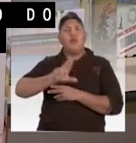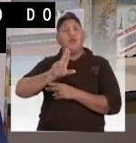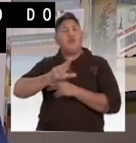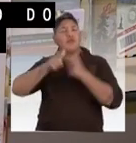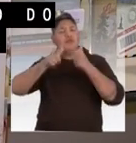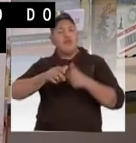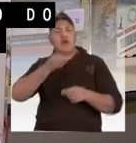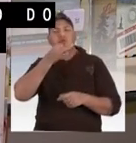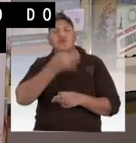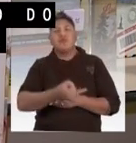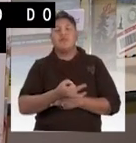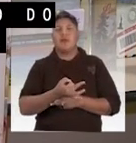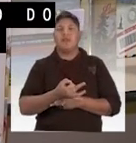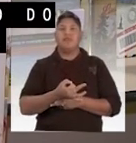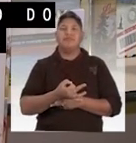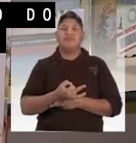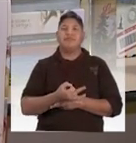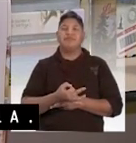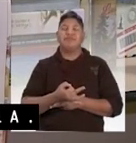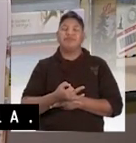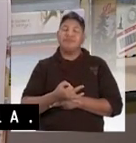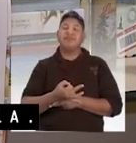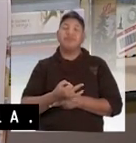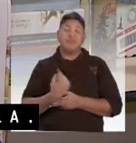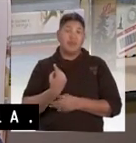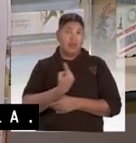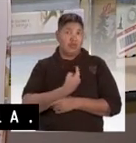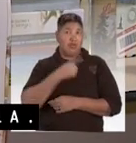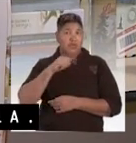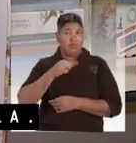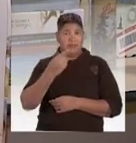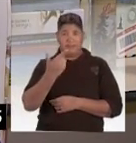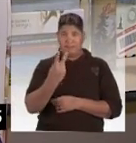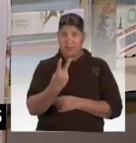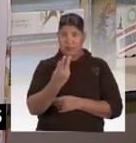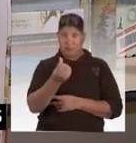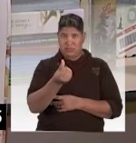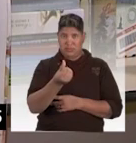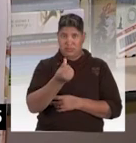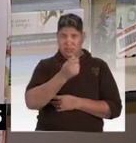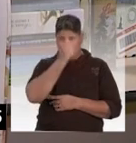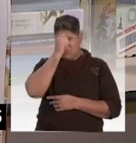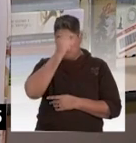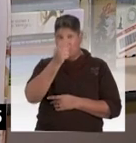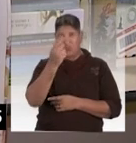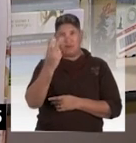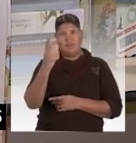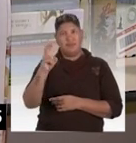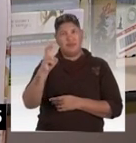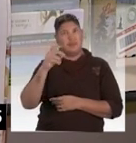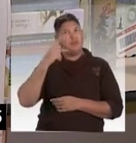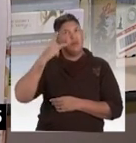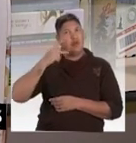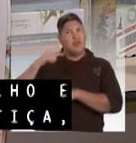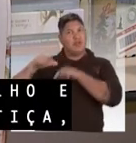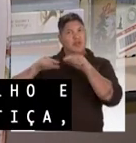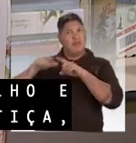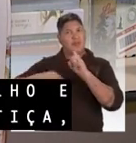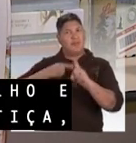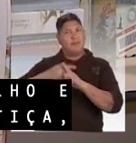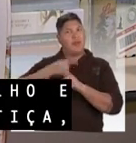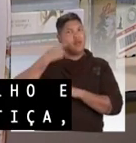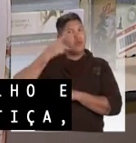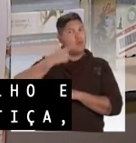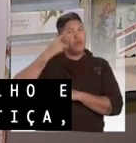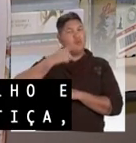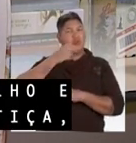uso do seu local de fala, do seu espaço de fala. Nós somos, então, 26 autoras, são 25 procuradoras do trabalho